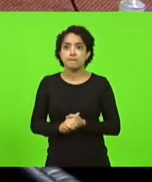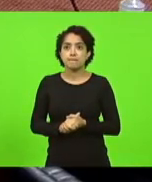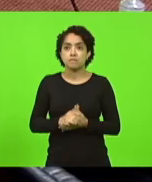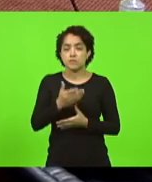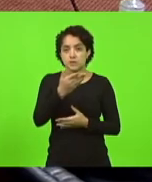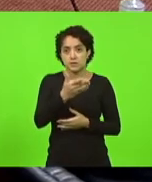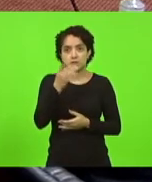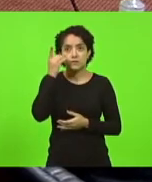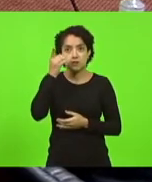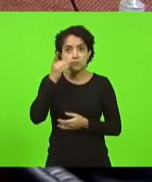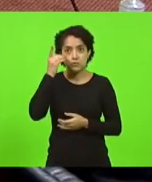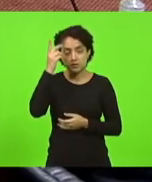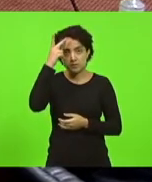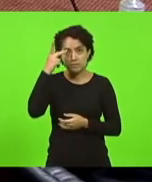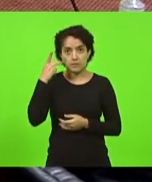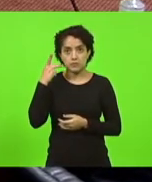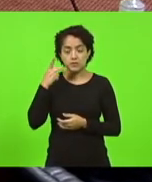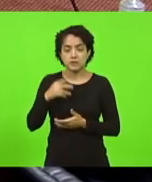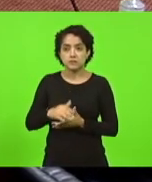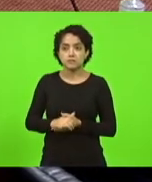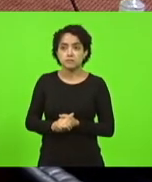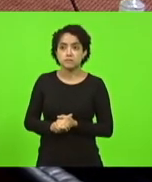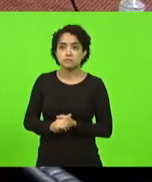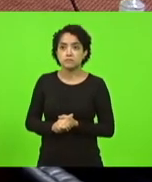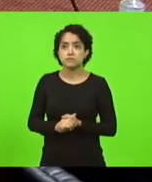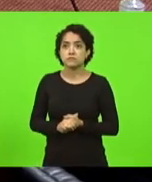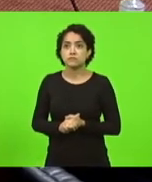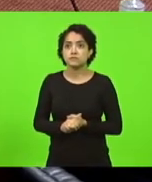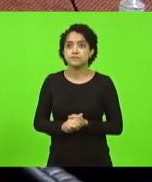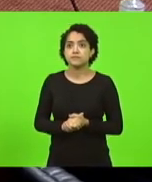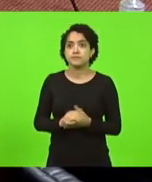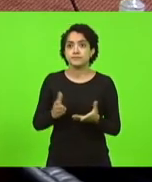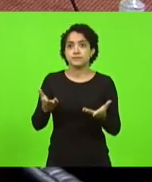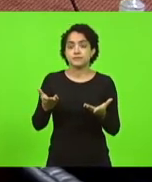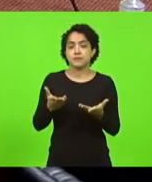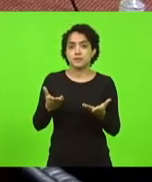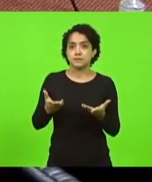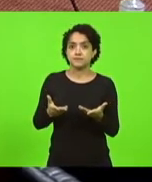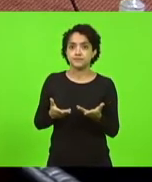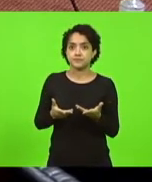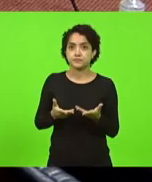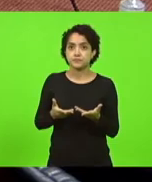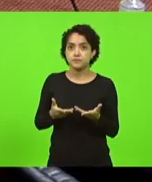palavra a deputada Paulinha. Meus colegas, bem, eu quero